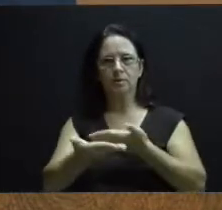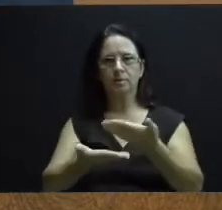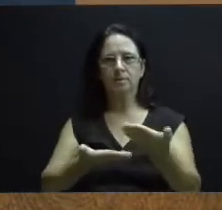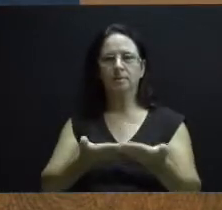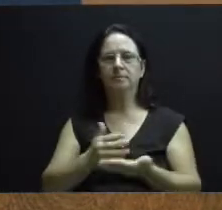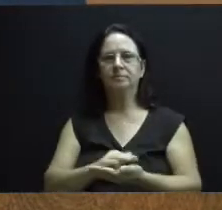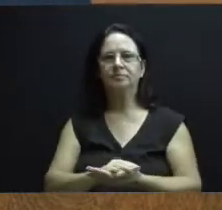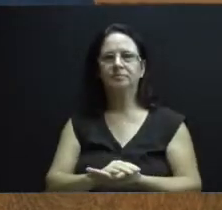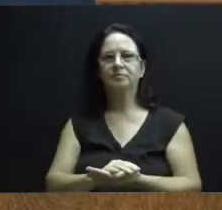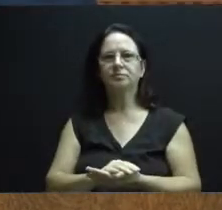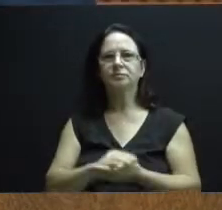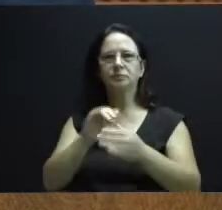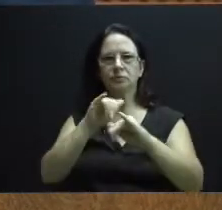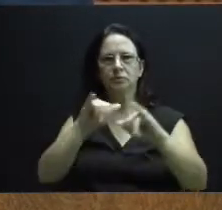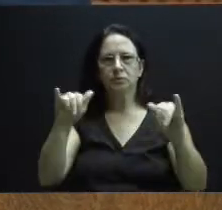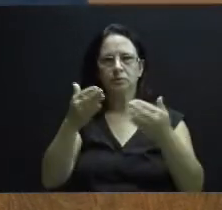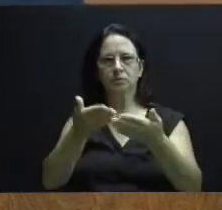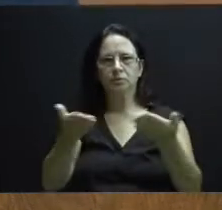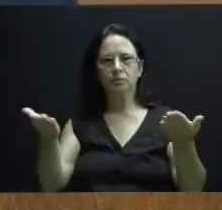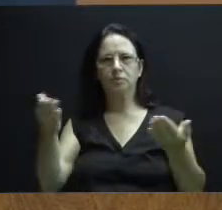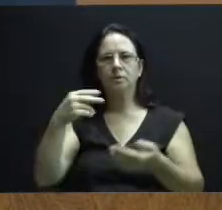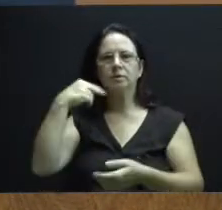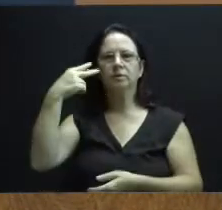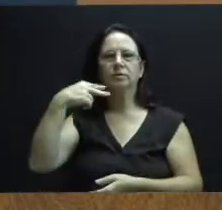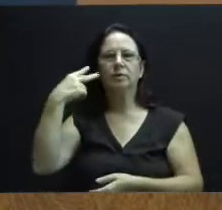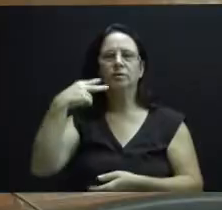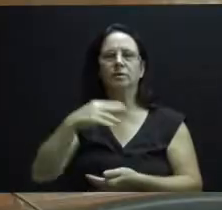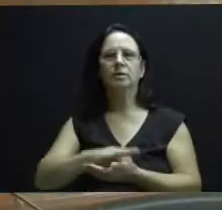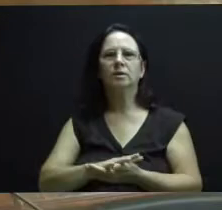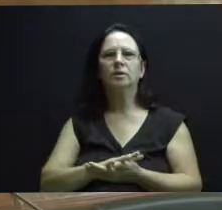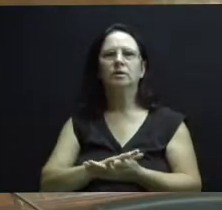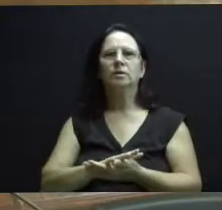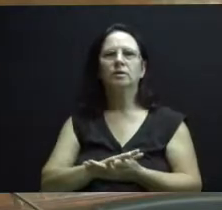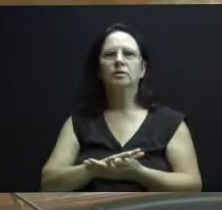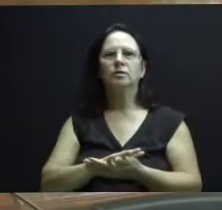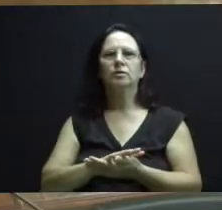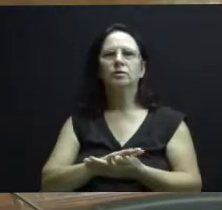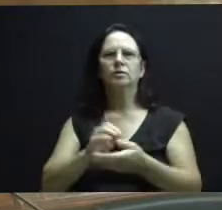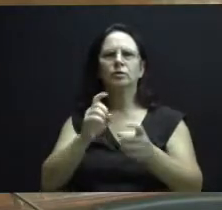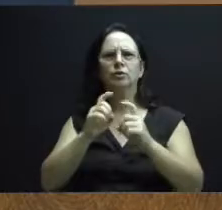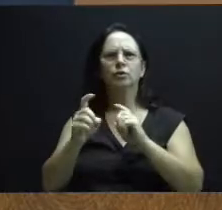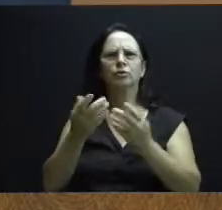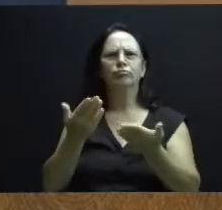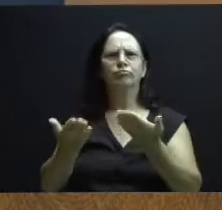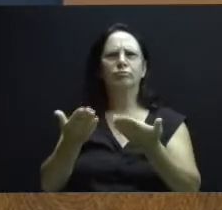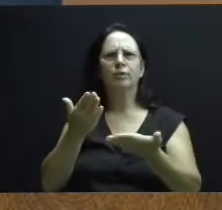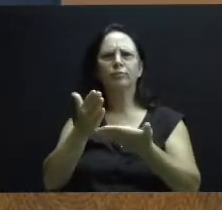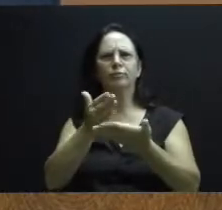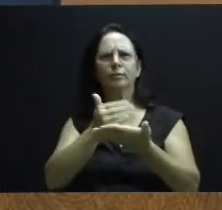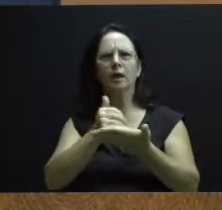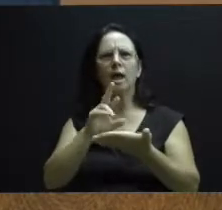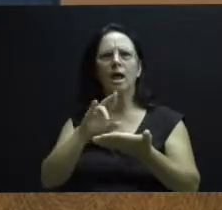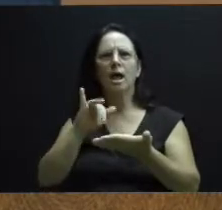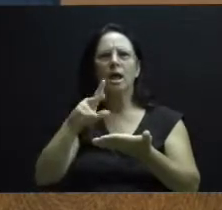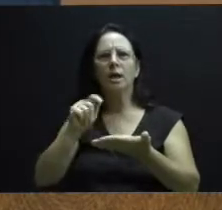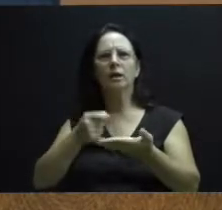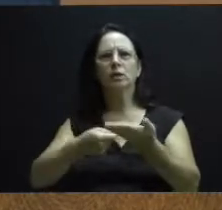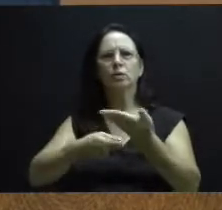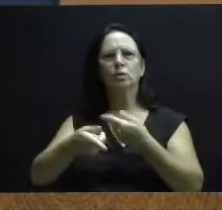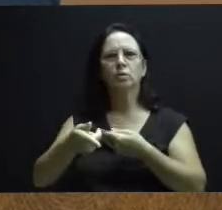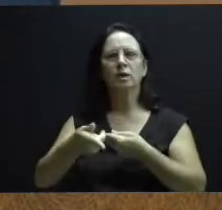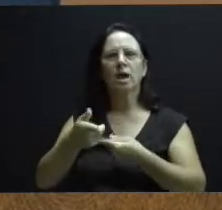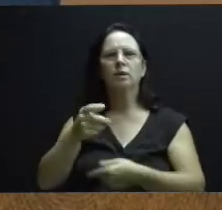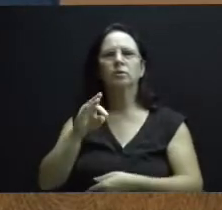como único que se encontra à disposição dos senhores vereadores na divisão legislativos balancetes analytics da receita e da despesa do poder